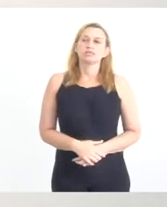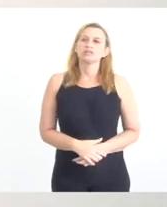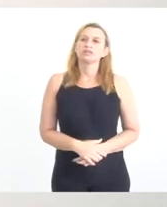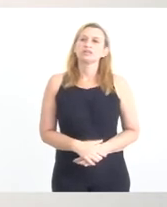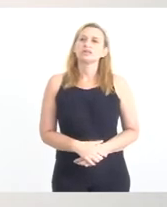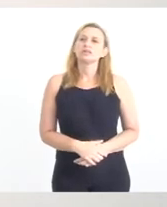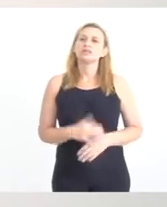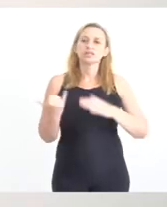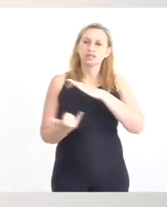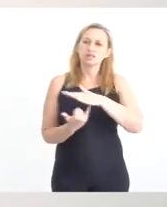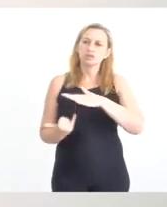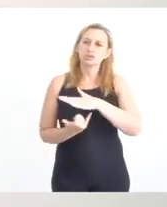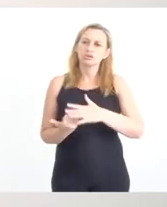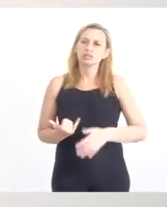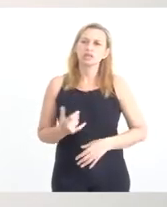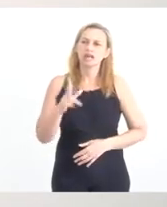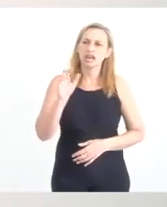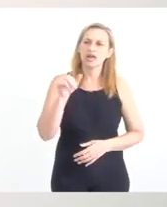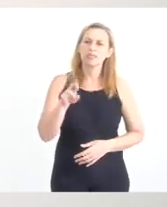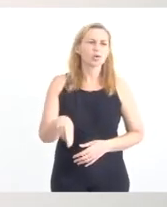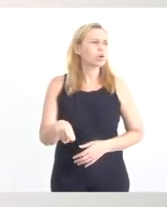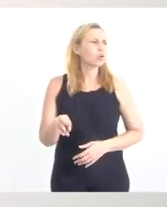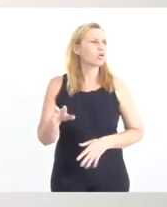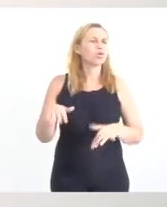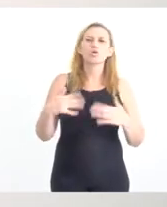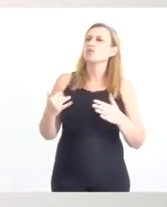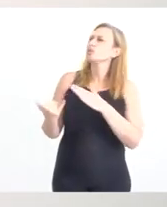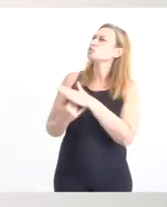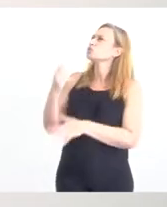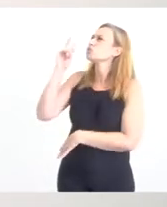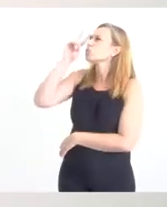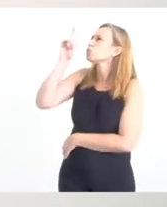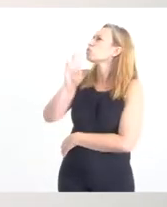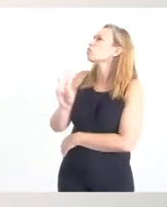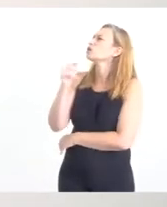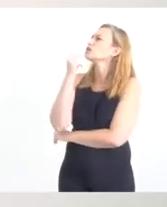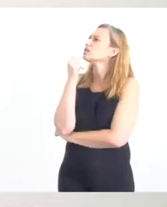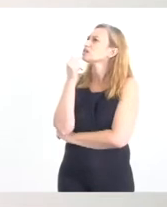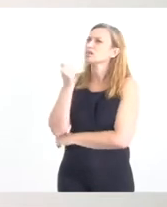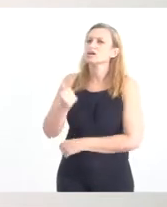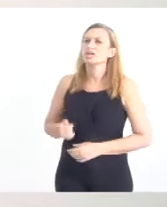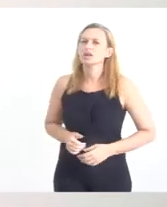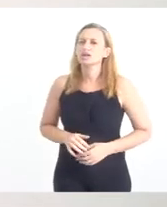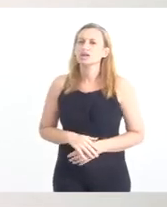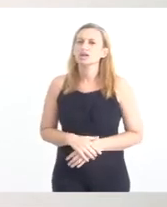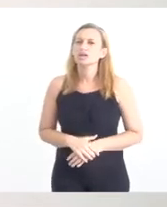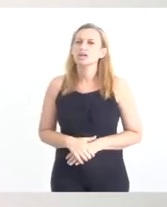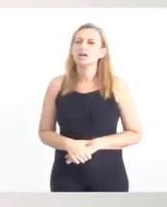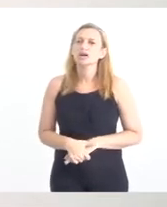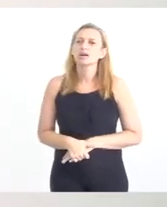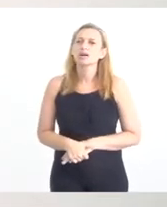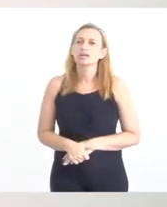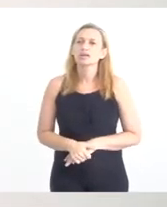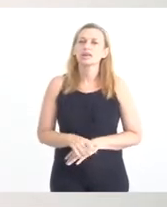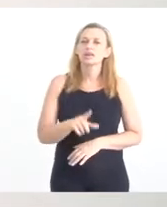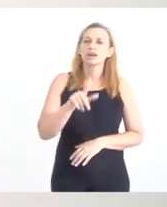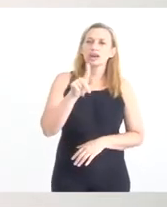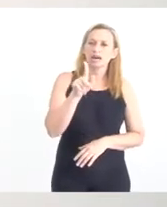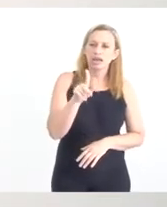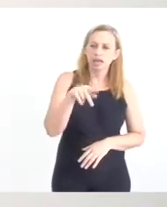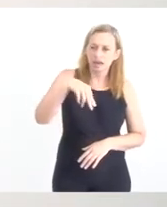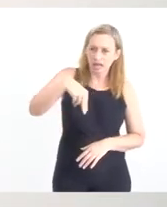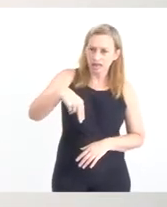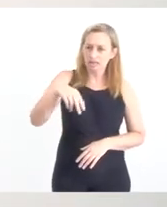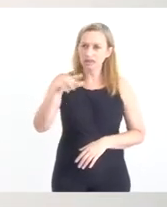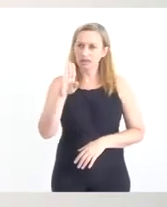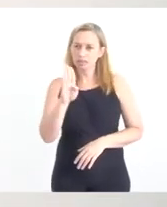a instituição lembrou me fala o nome da instituição só para lembrar que ir a NBR